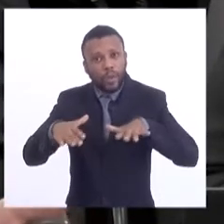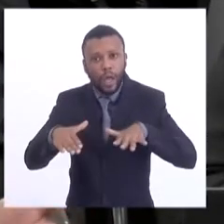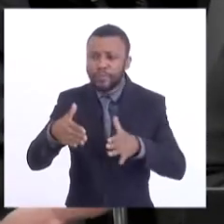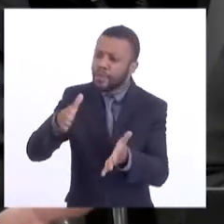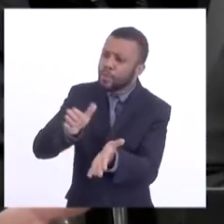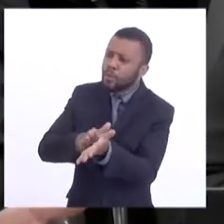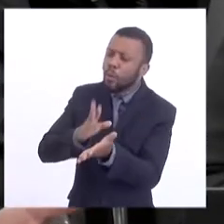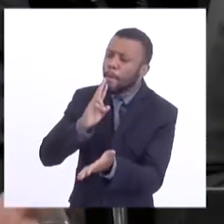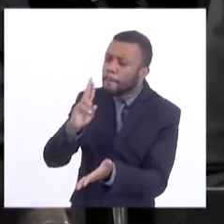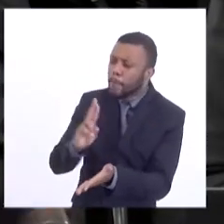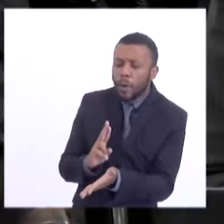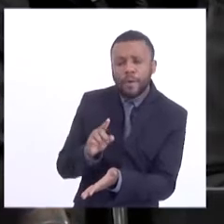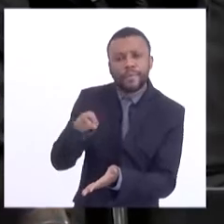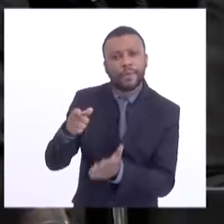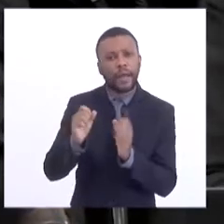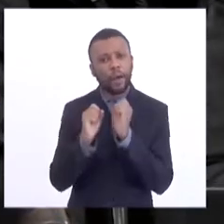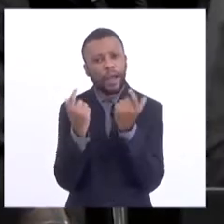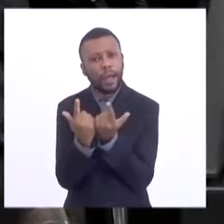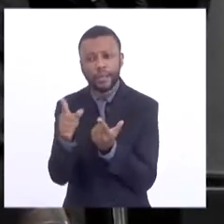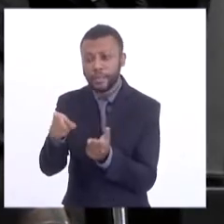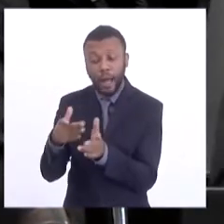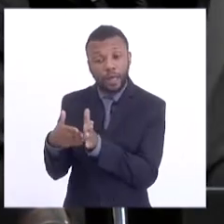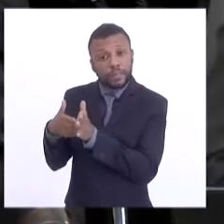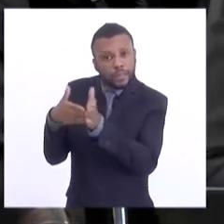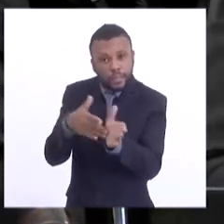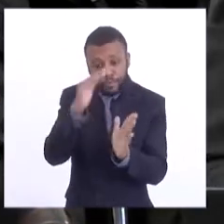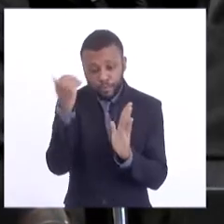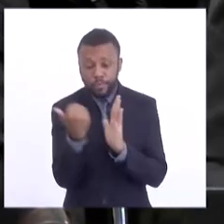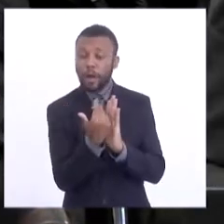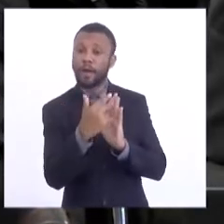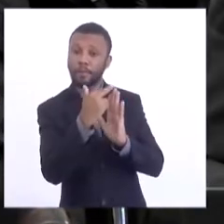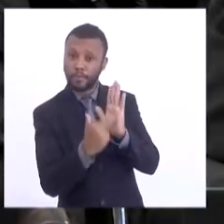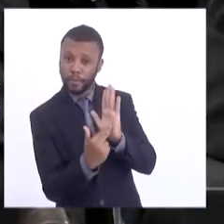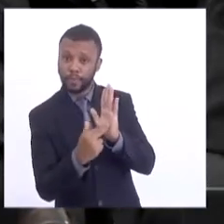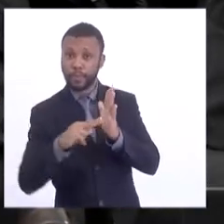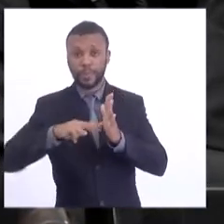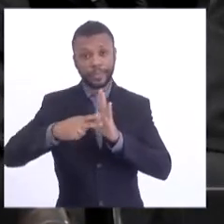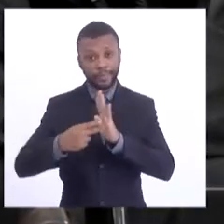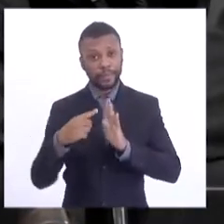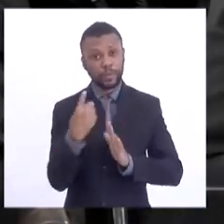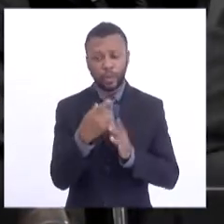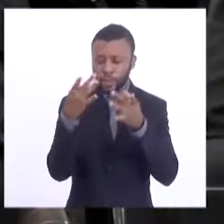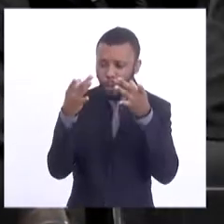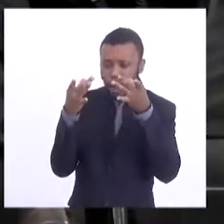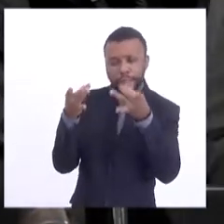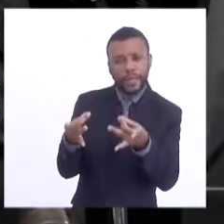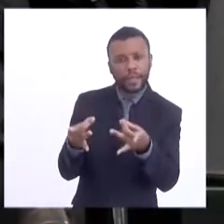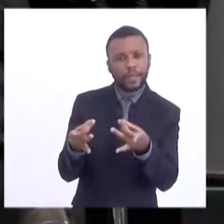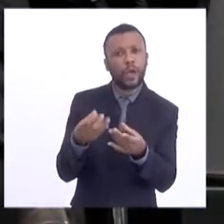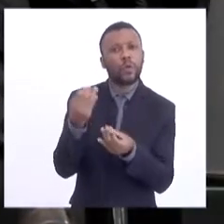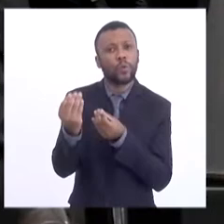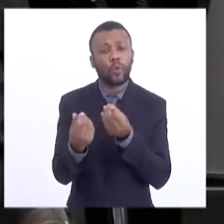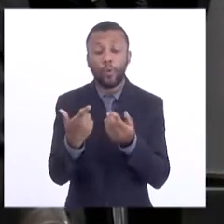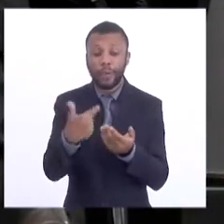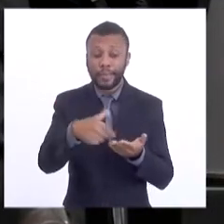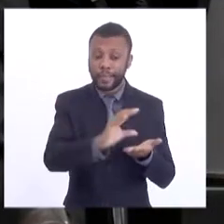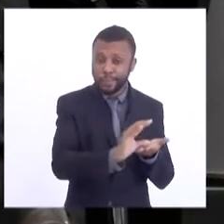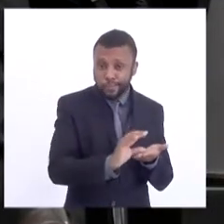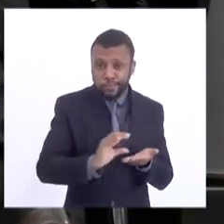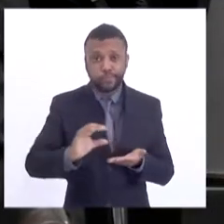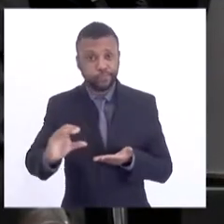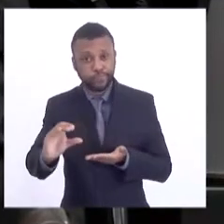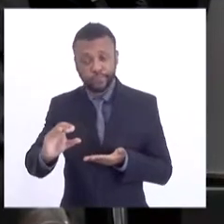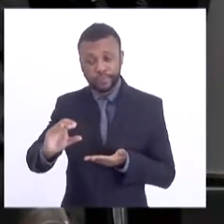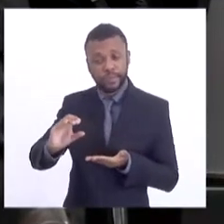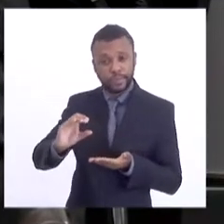resultado a casa tá comprando e o significa que nós estamos atentos a maneira comecei a gostar sendo tá